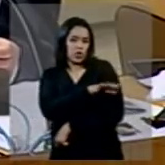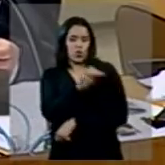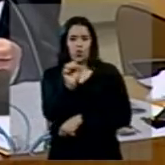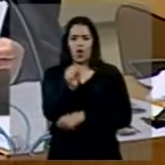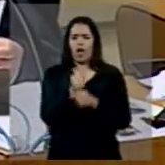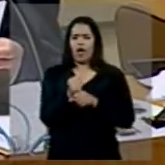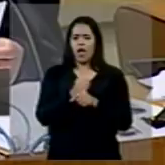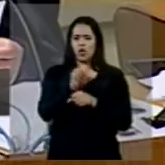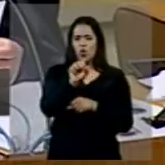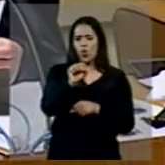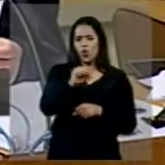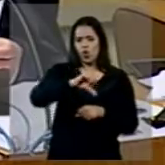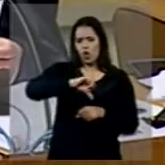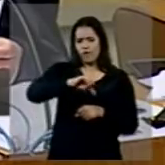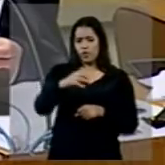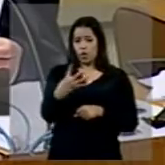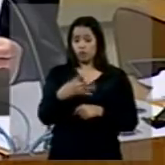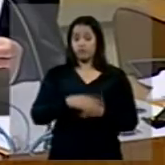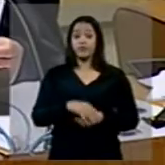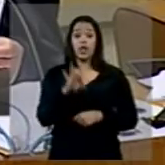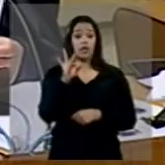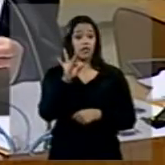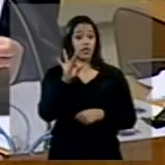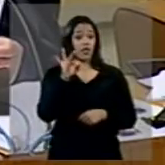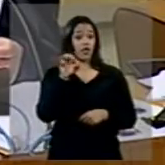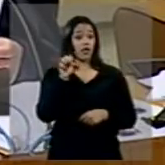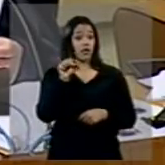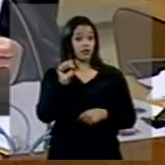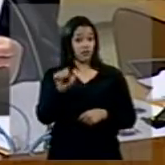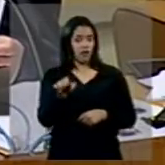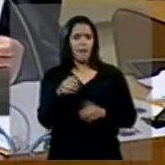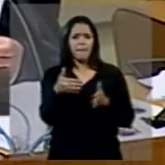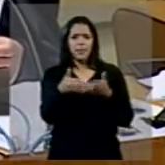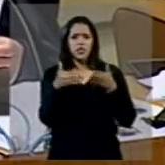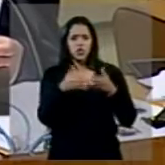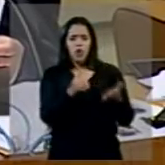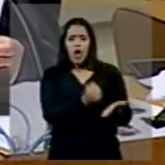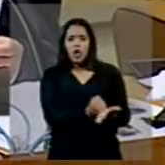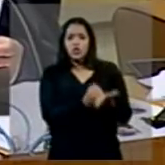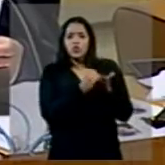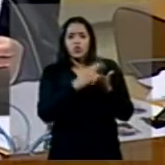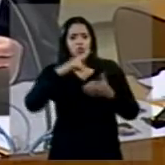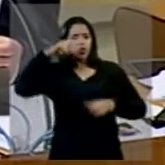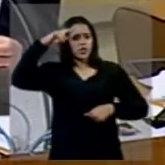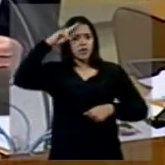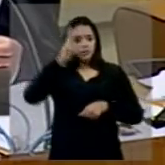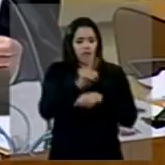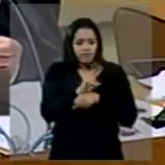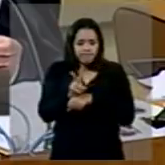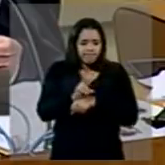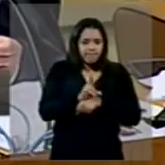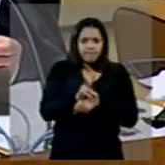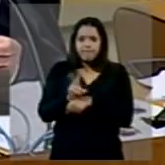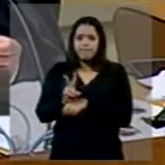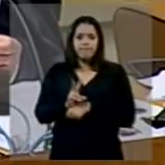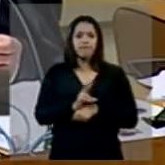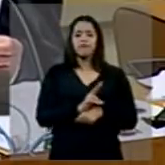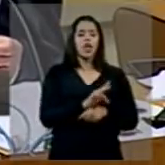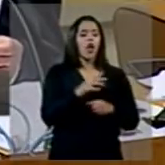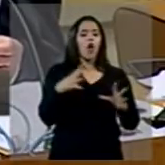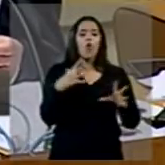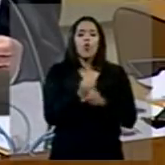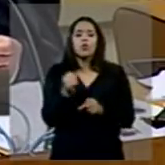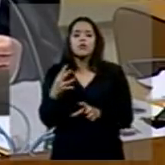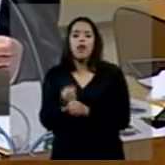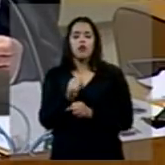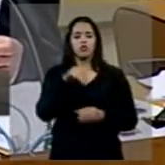1994, o Tribunal Superior Eleitoral pediu auxílio ao Exército para fiscalizar a apuração da 25ª Zona Eleitoral, onde